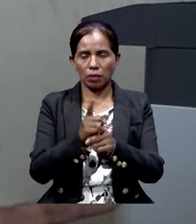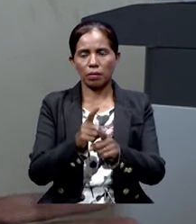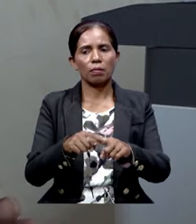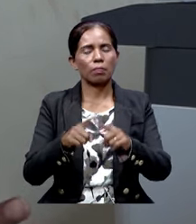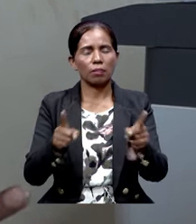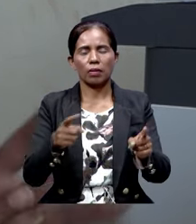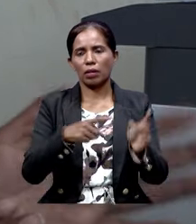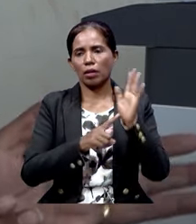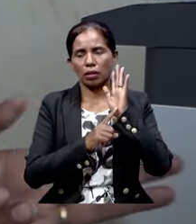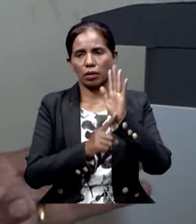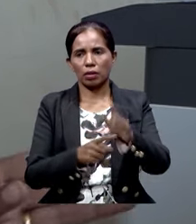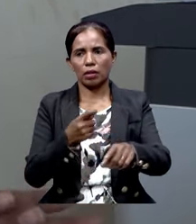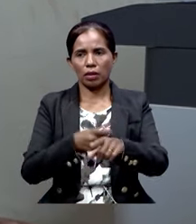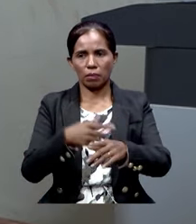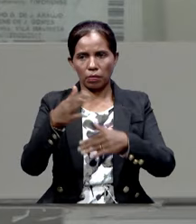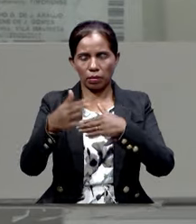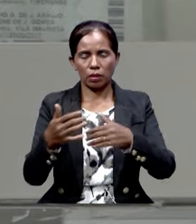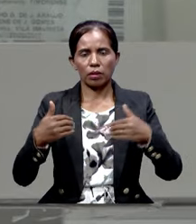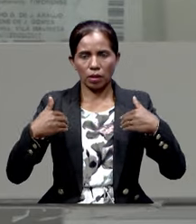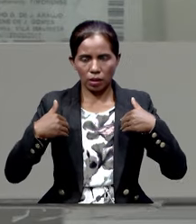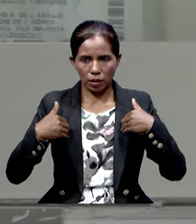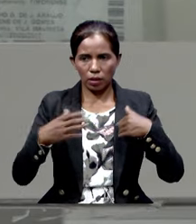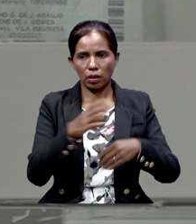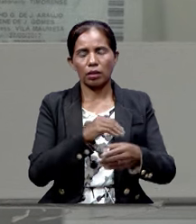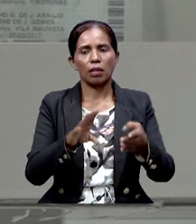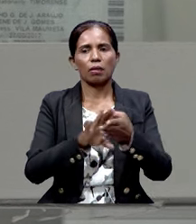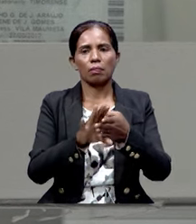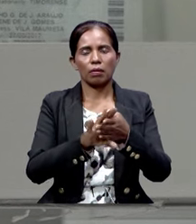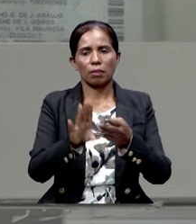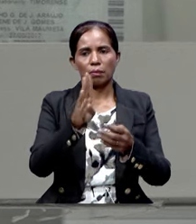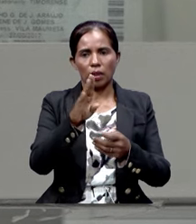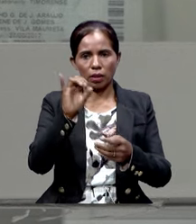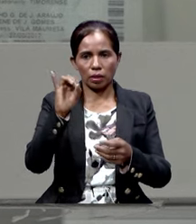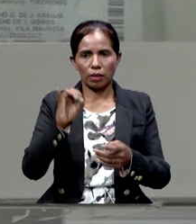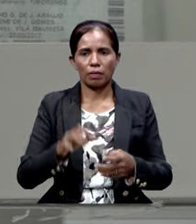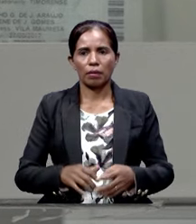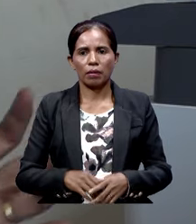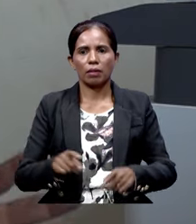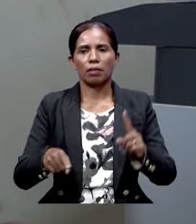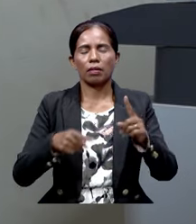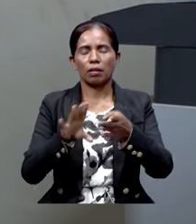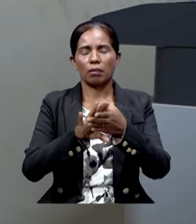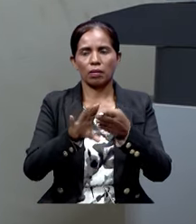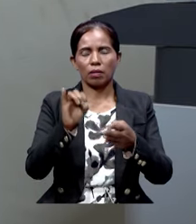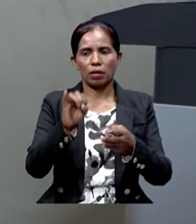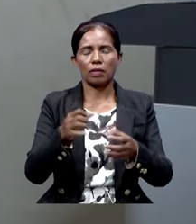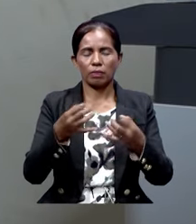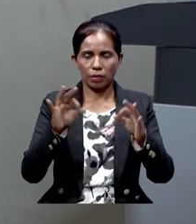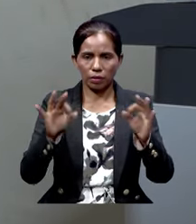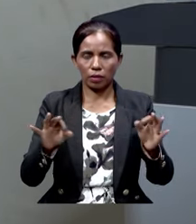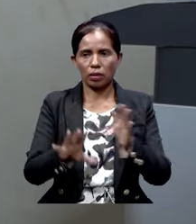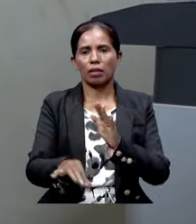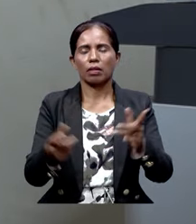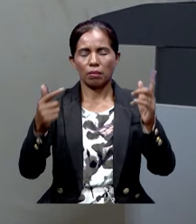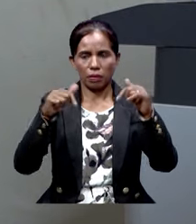ni informa kata kia tempo basic se ia blanco ba bilhete identidade. O engenheiro blanco original quando fila e reta mais fil